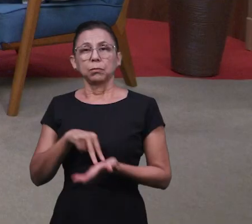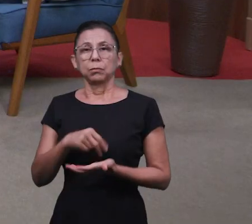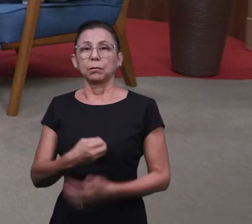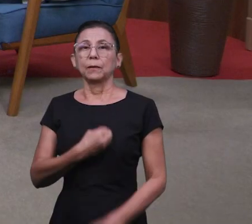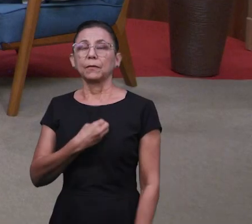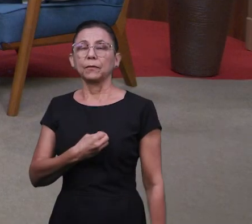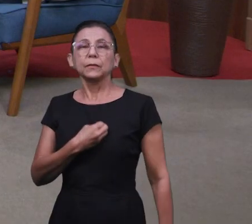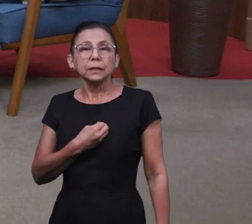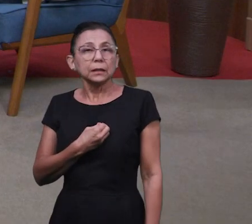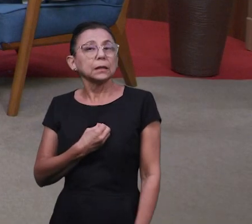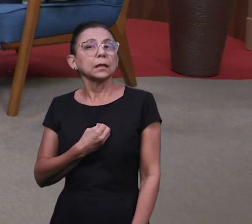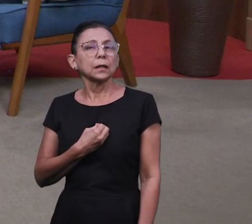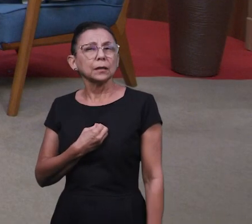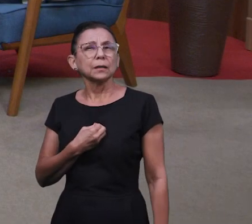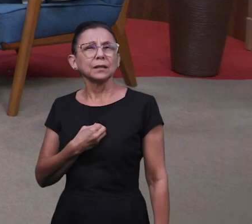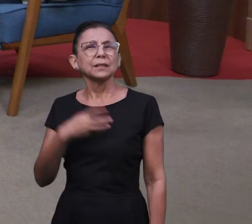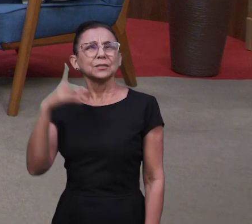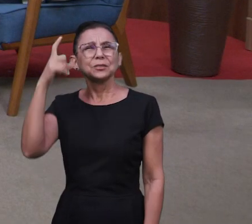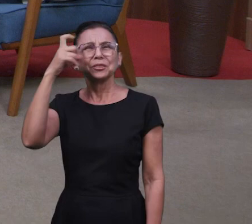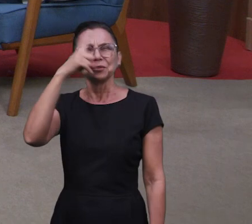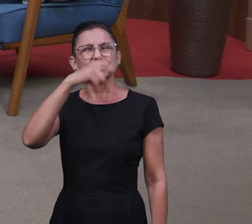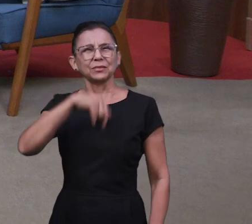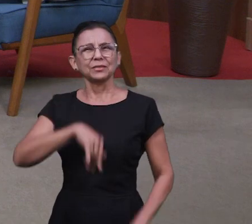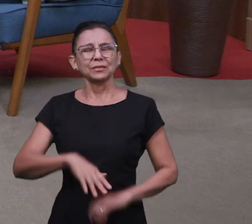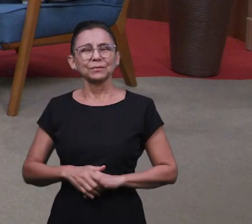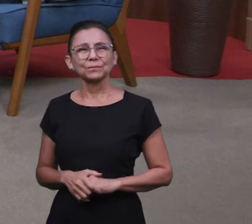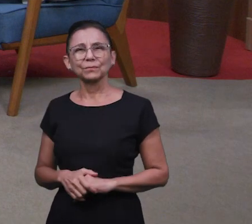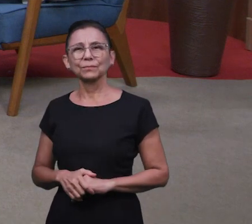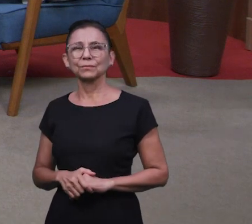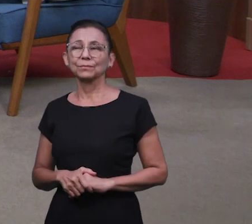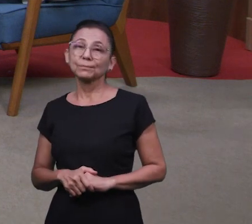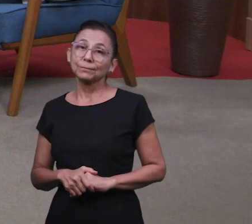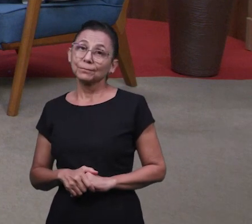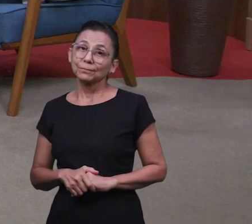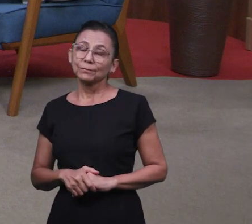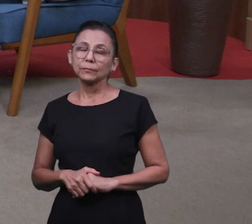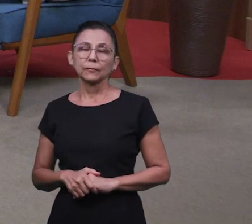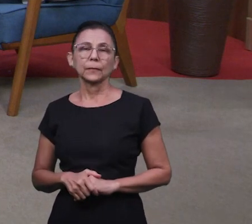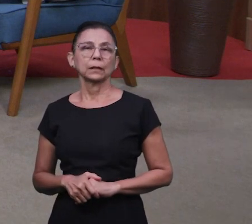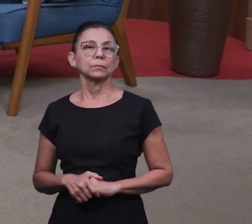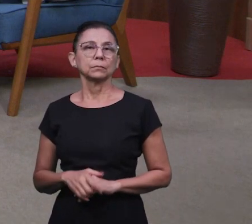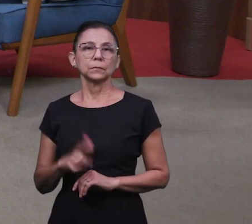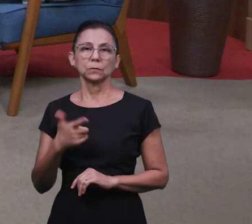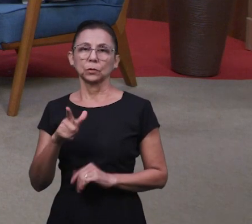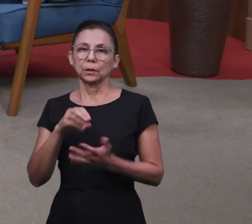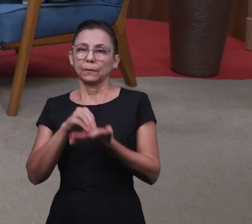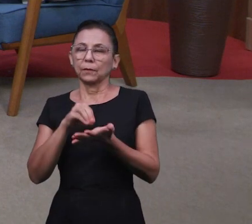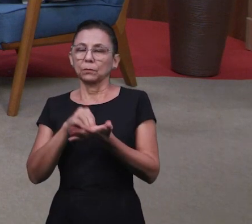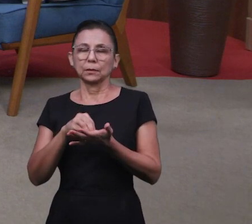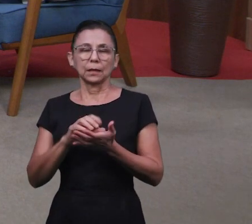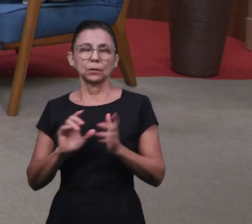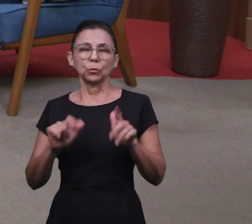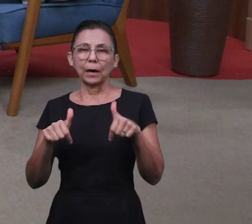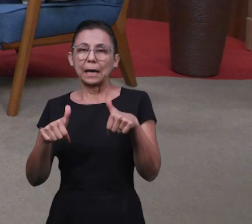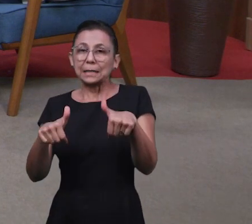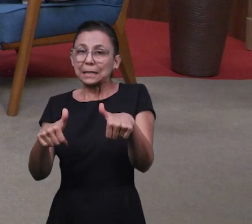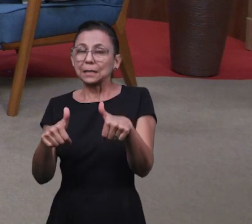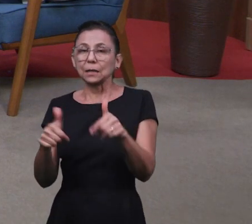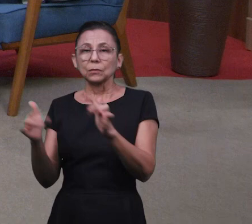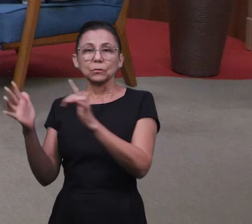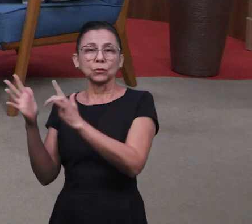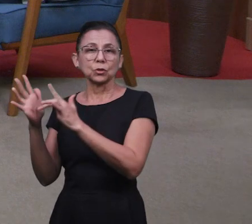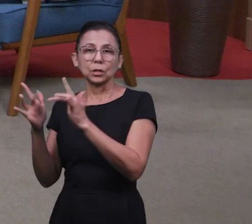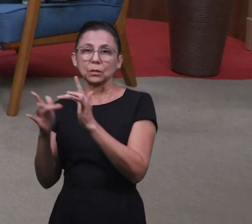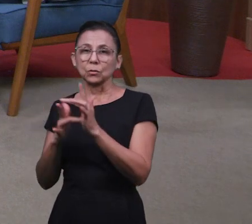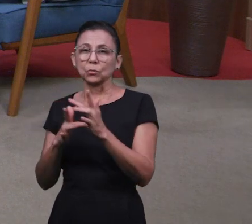o cotidiano, também muito dificultoso. Mas não tem faltado essa ação do